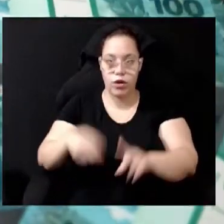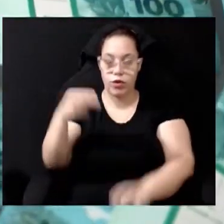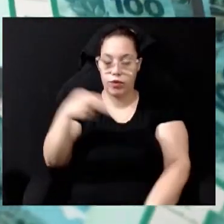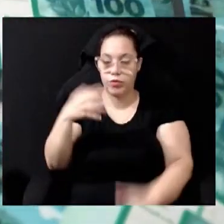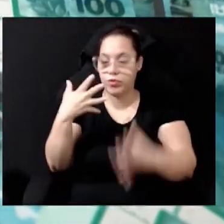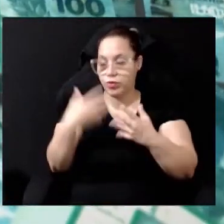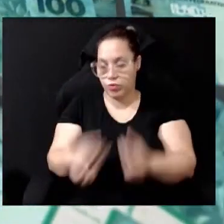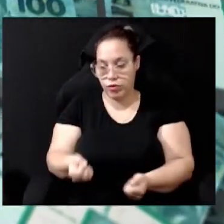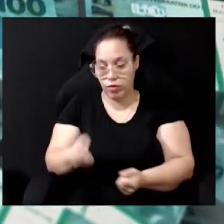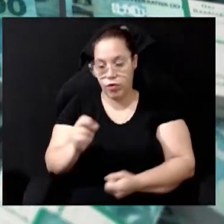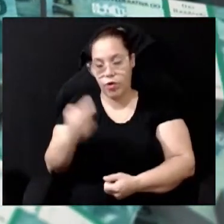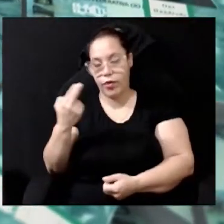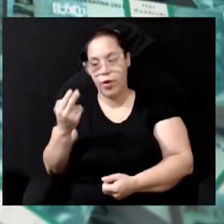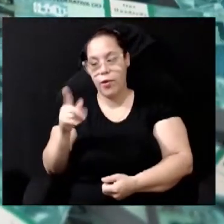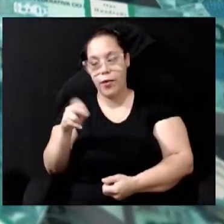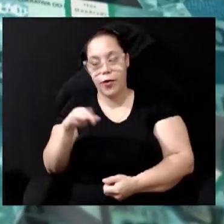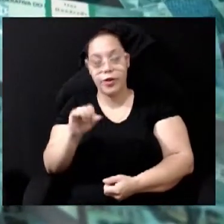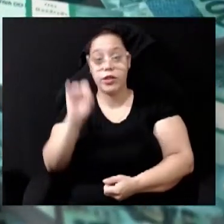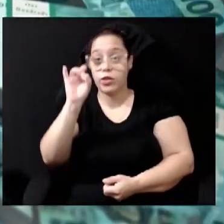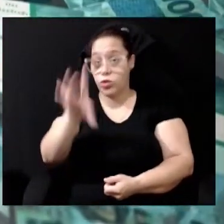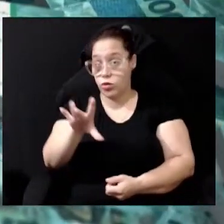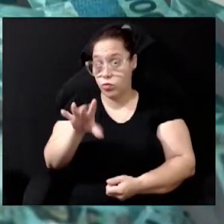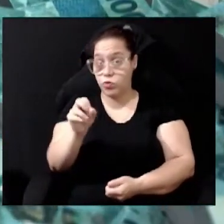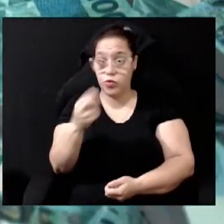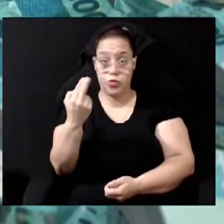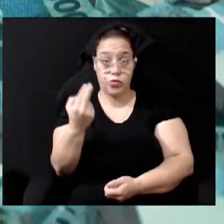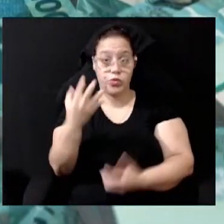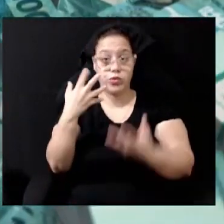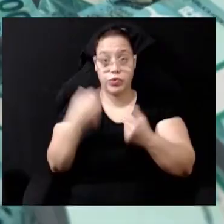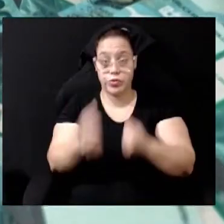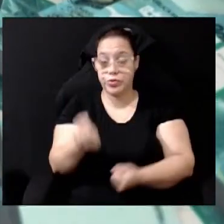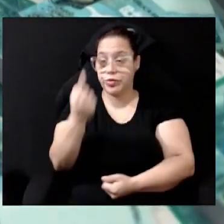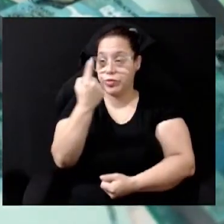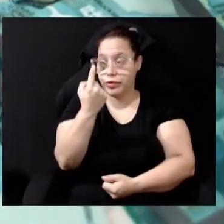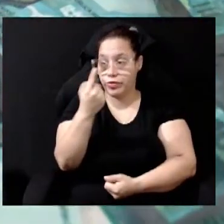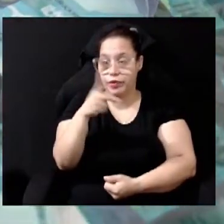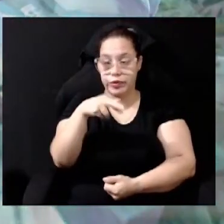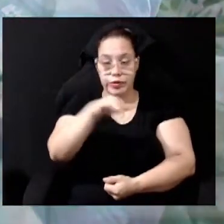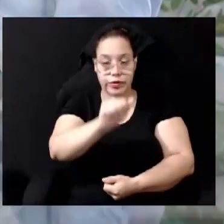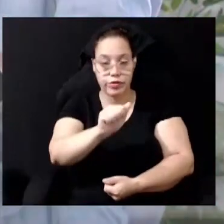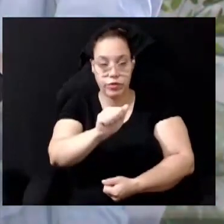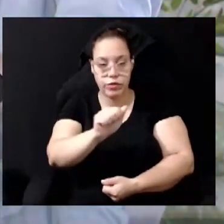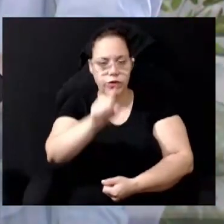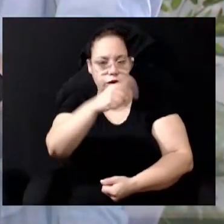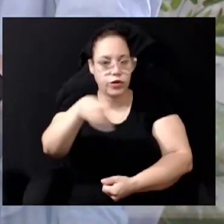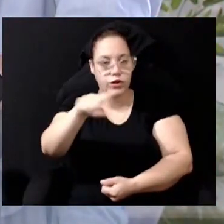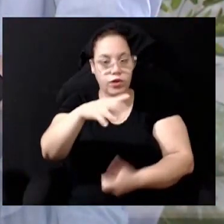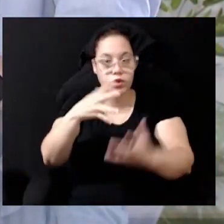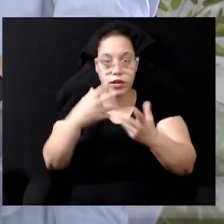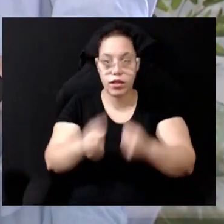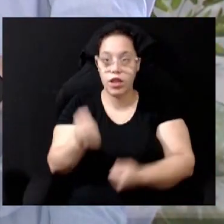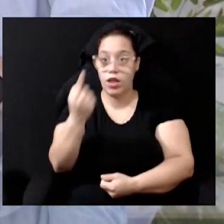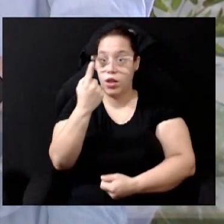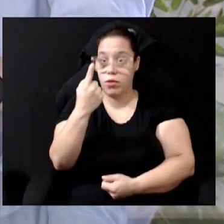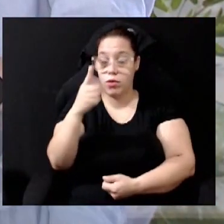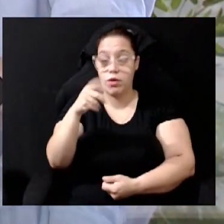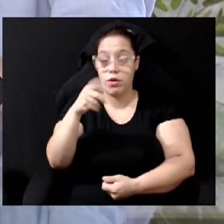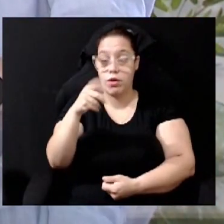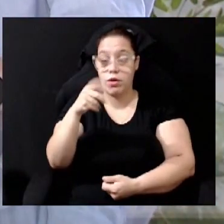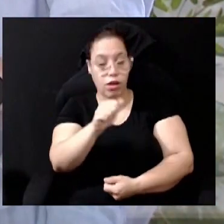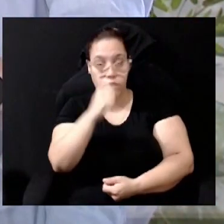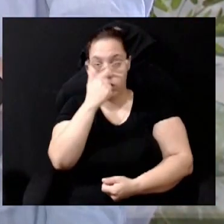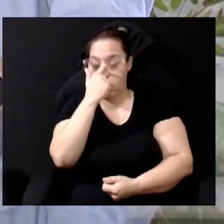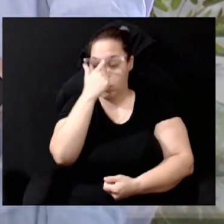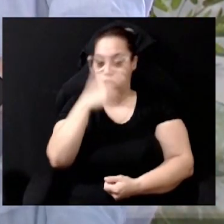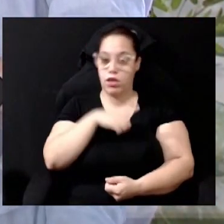ou uma parcela só ou vão receber a primeira parcela. Para aqueles que receberem a primeira parcela, têm direito a